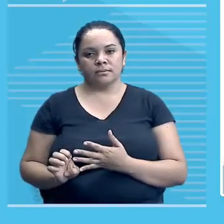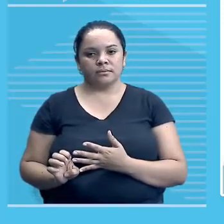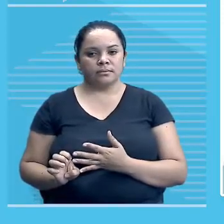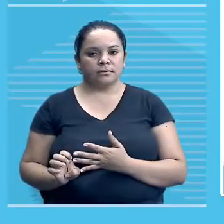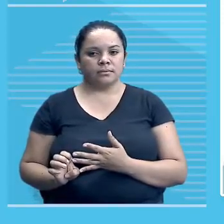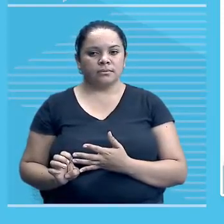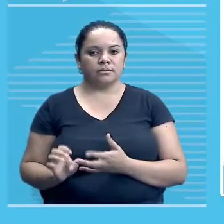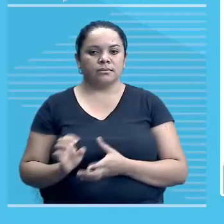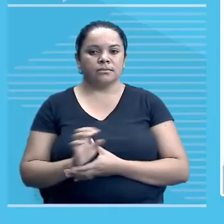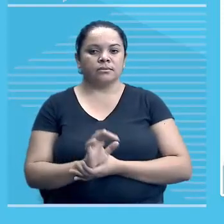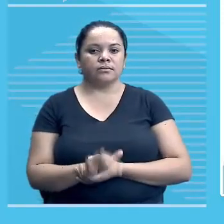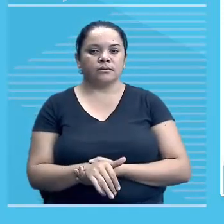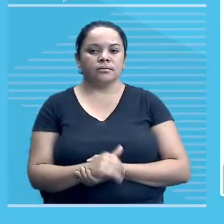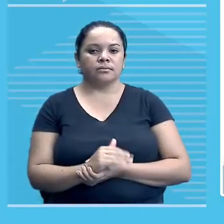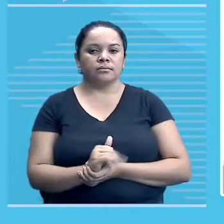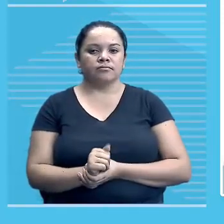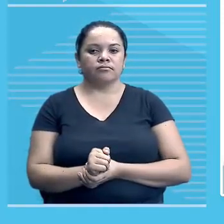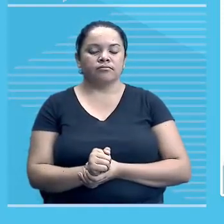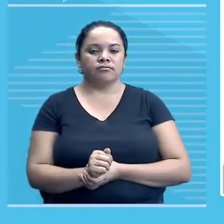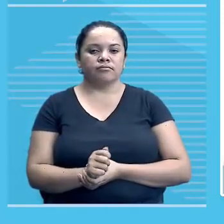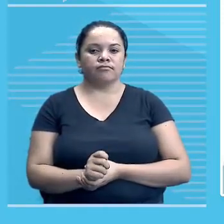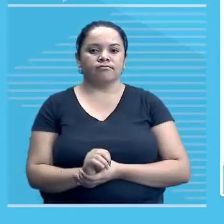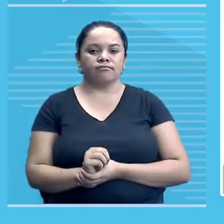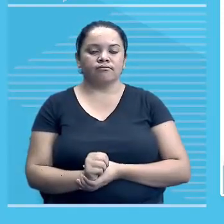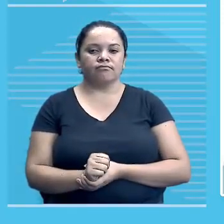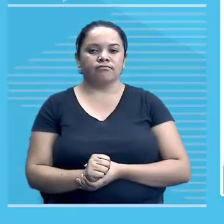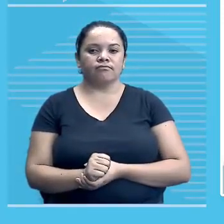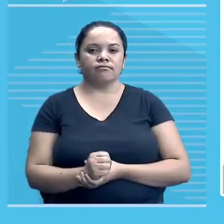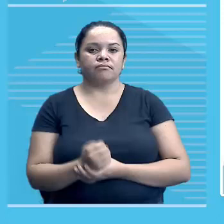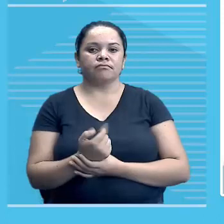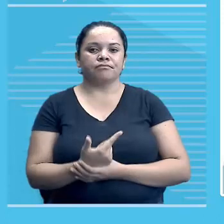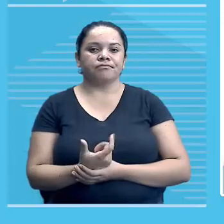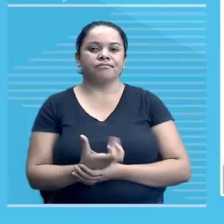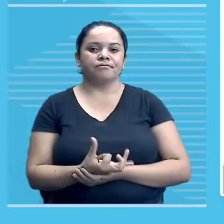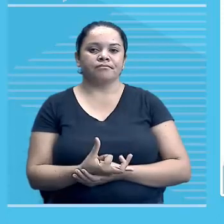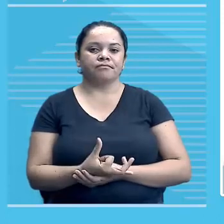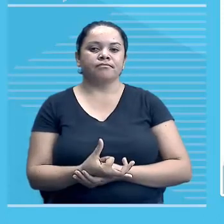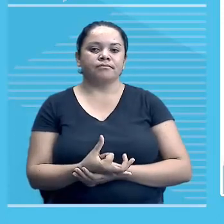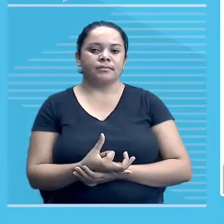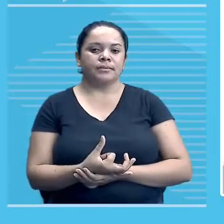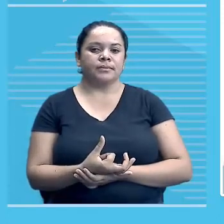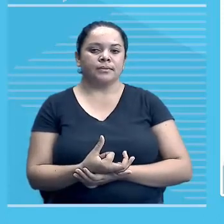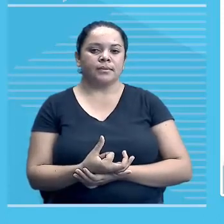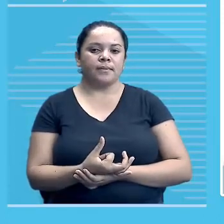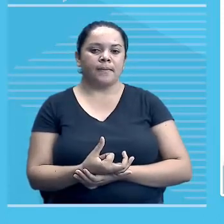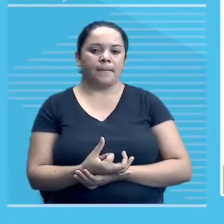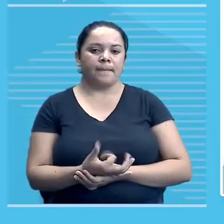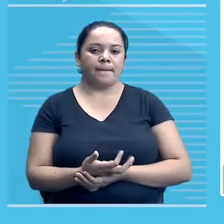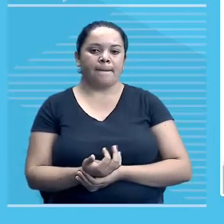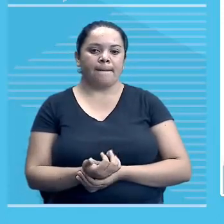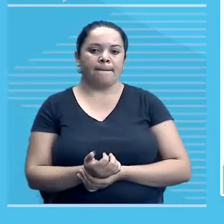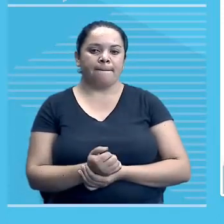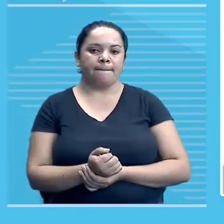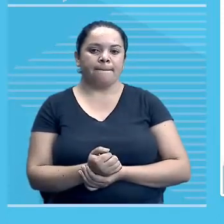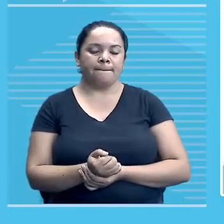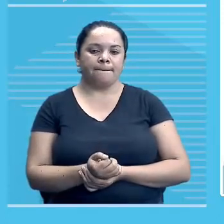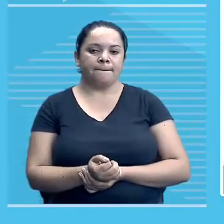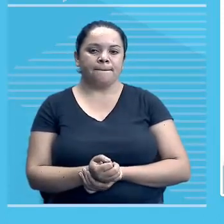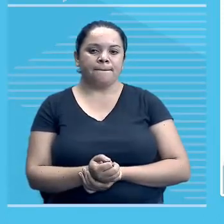26. Bora aí